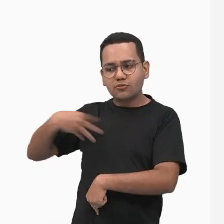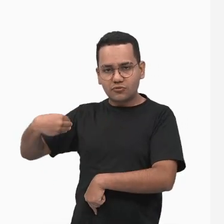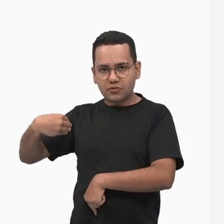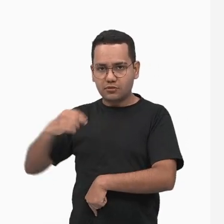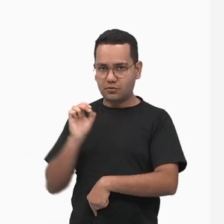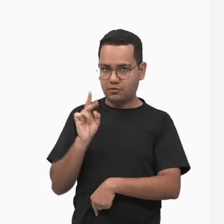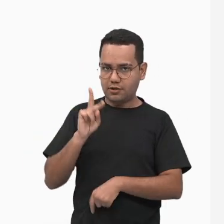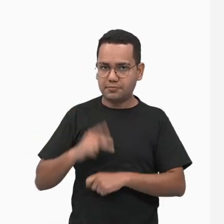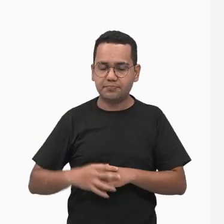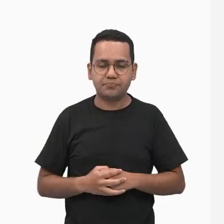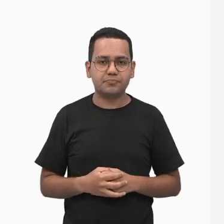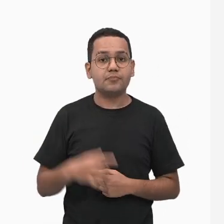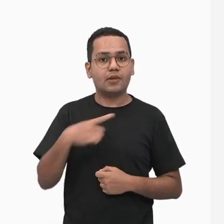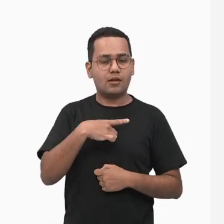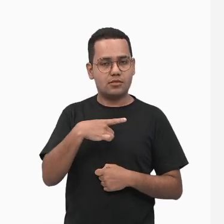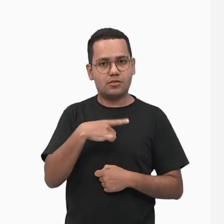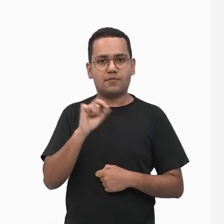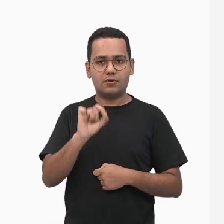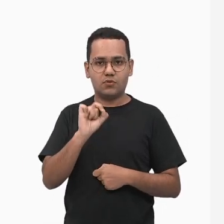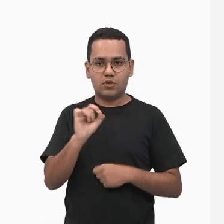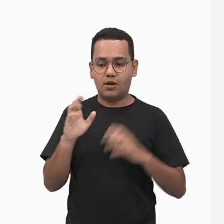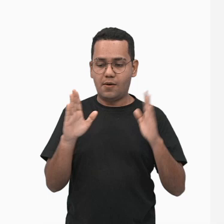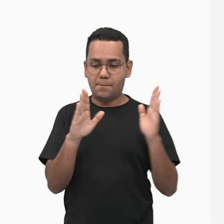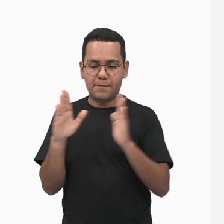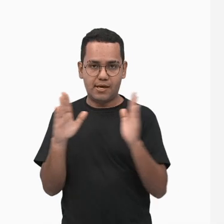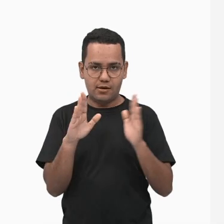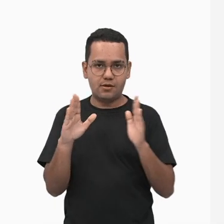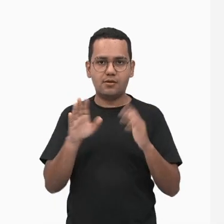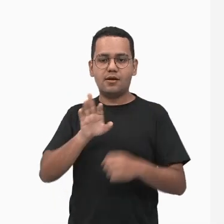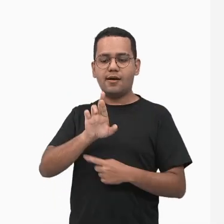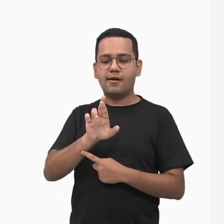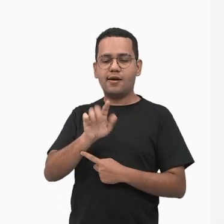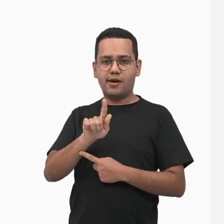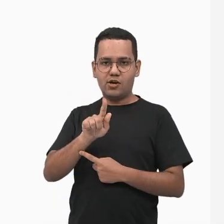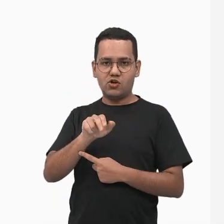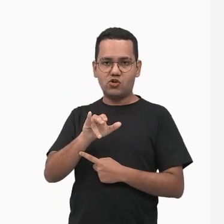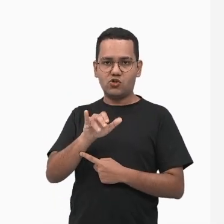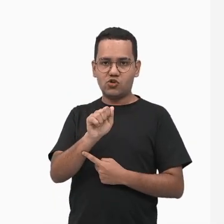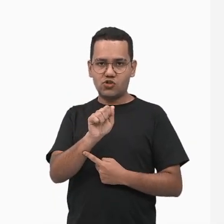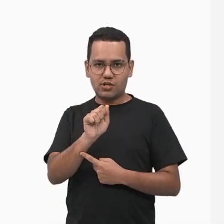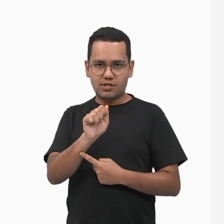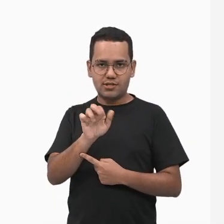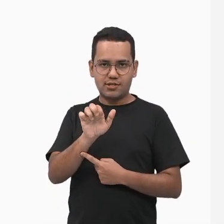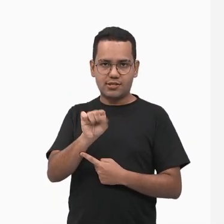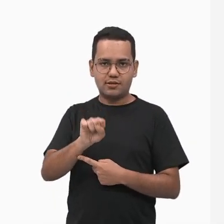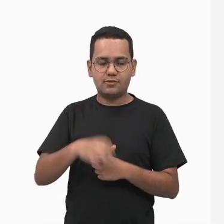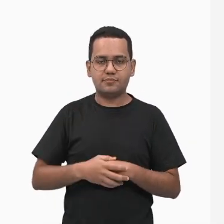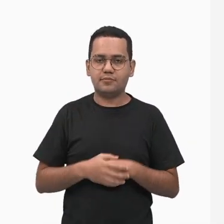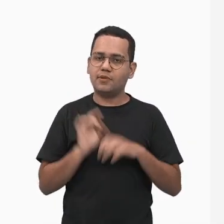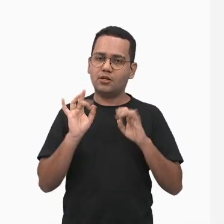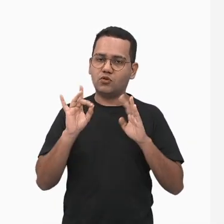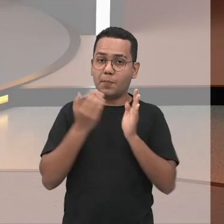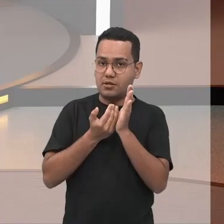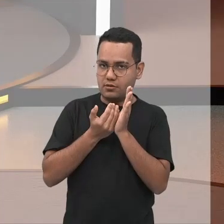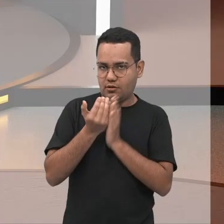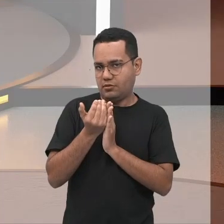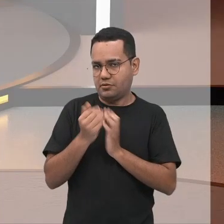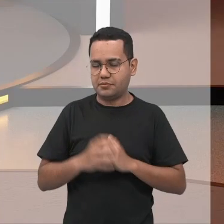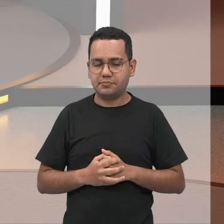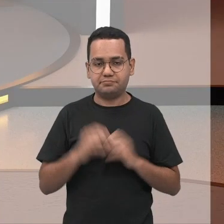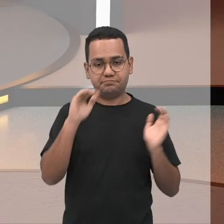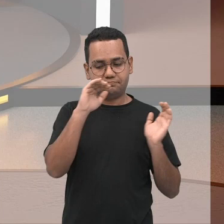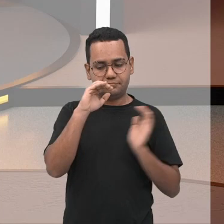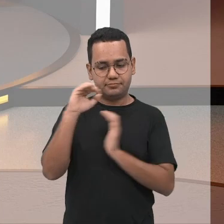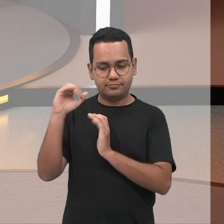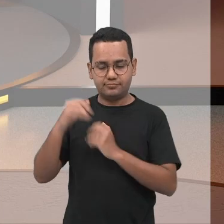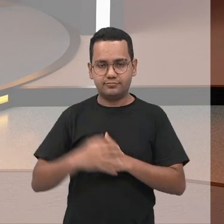novo período, que é o período das regências. Então, essa parte introdutória para nós entrarmos agora no período das regências. Vamos